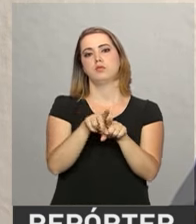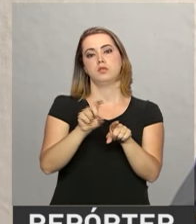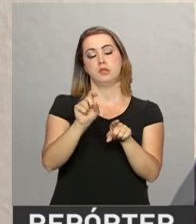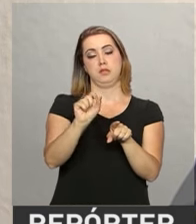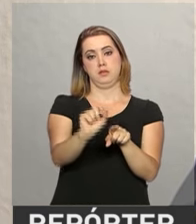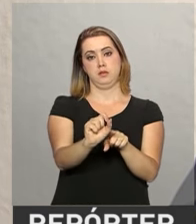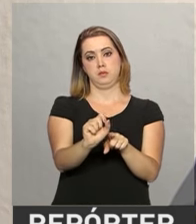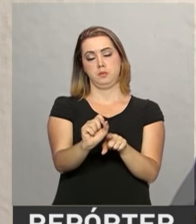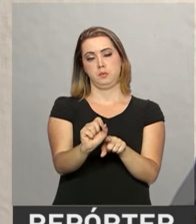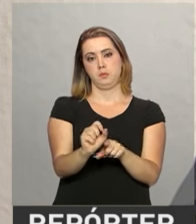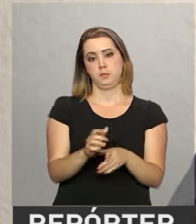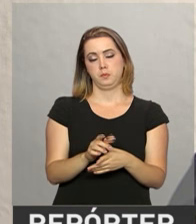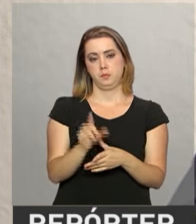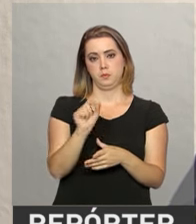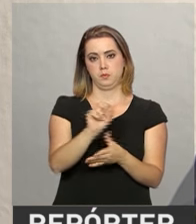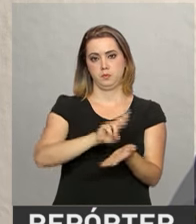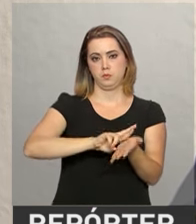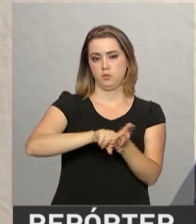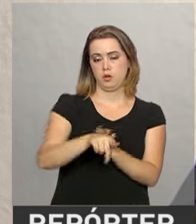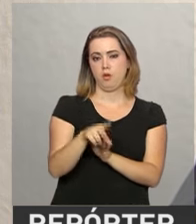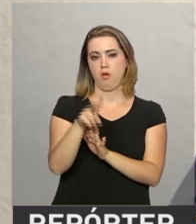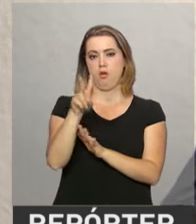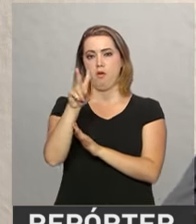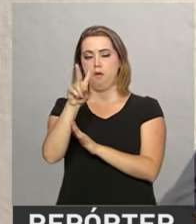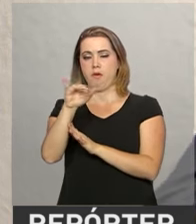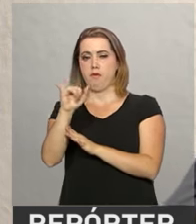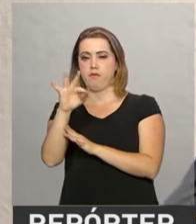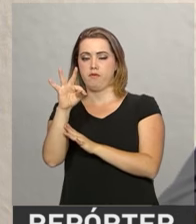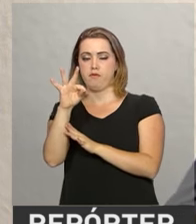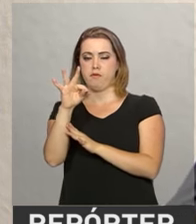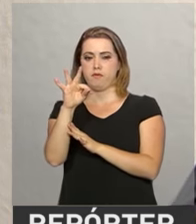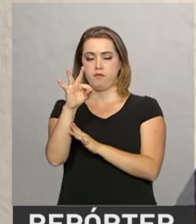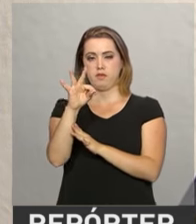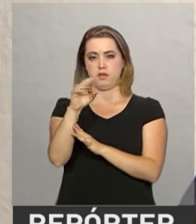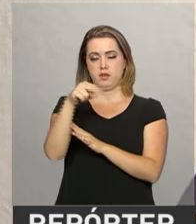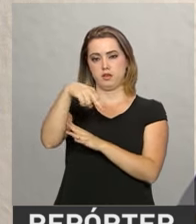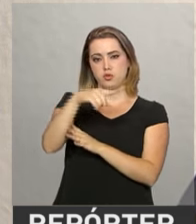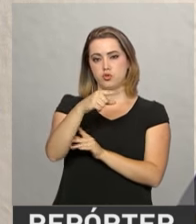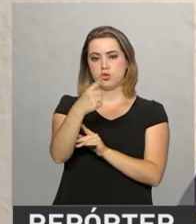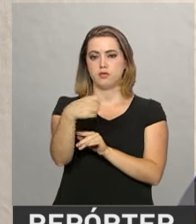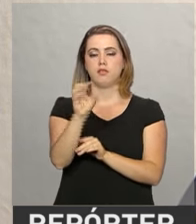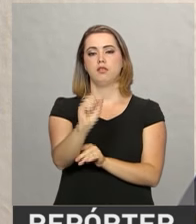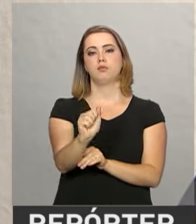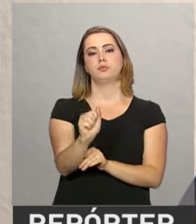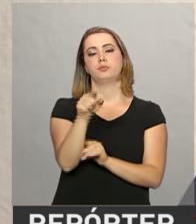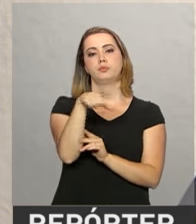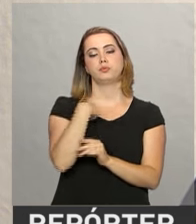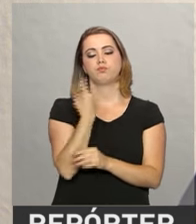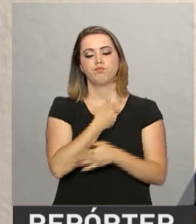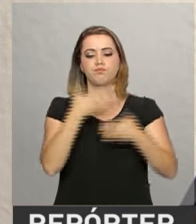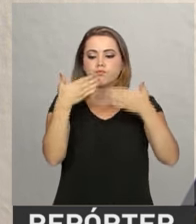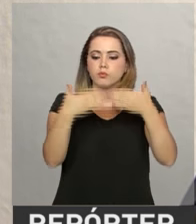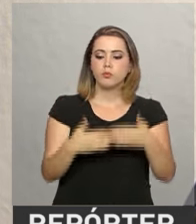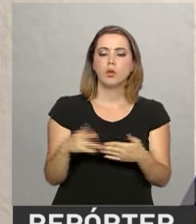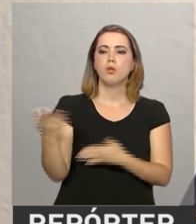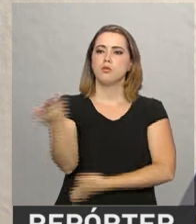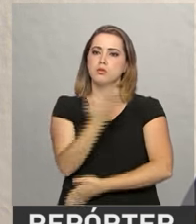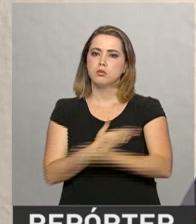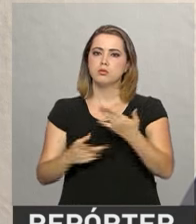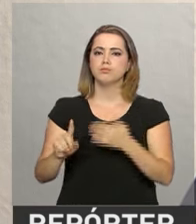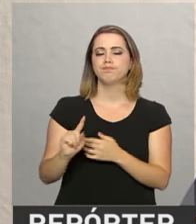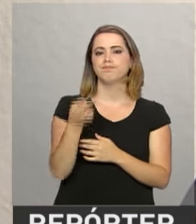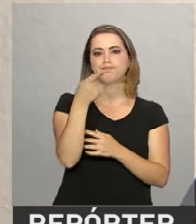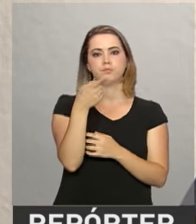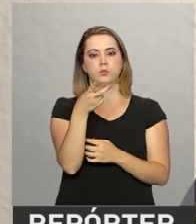a a a o Vietnã né em várias frentes onde nós temos interesse comum e onde pode haver uma